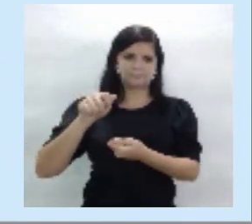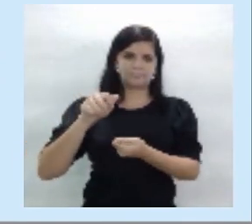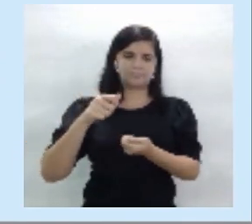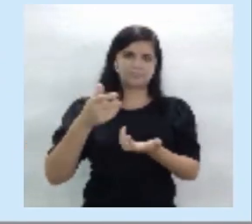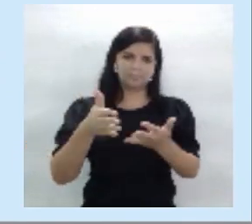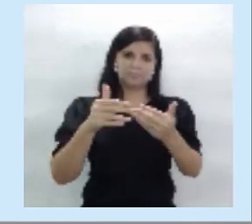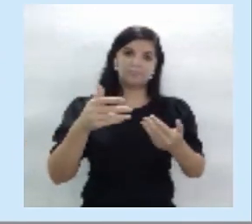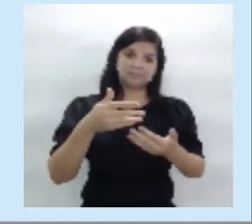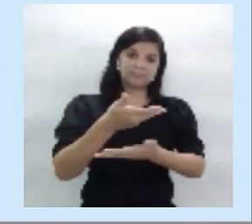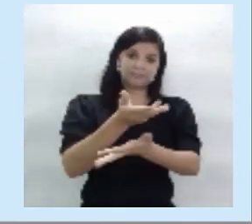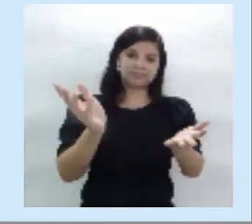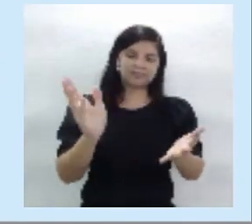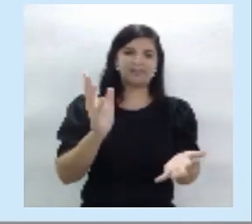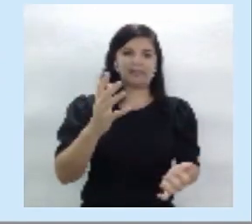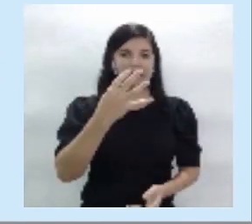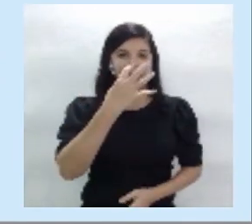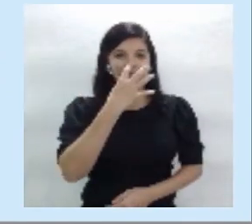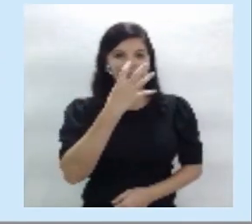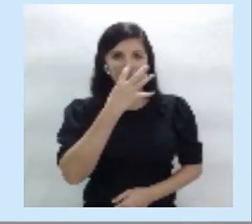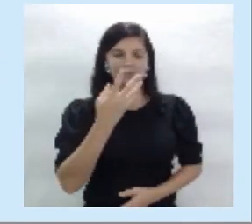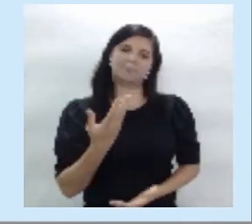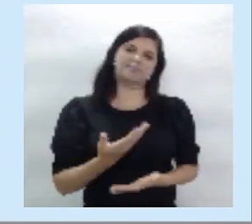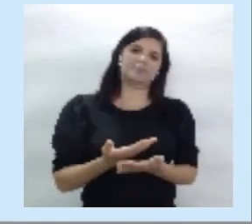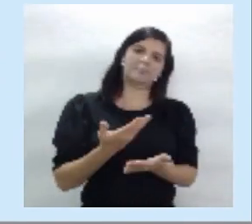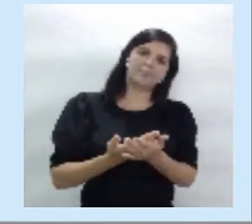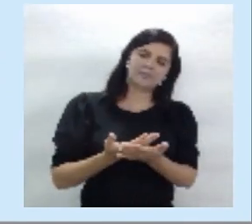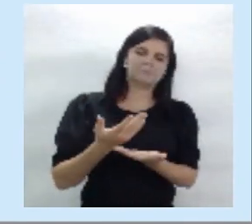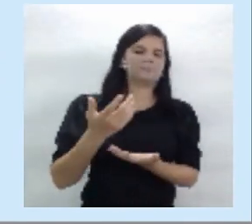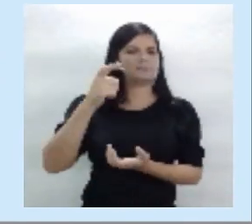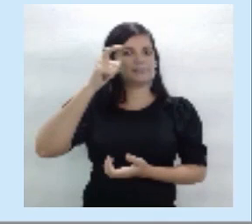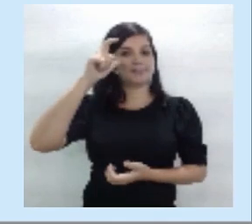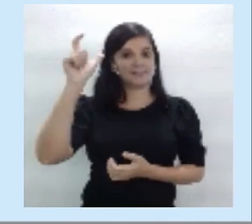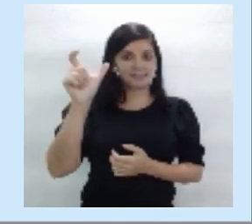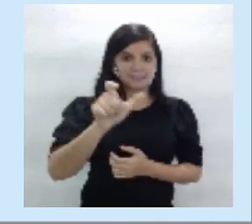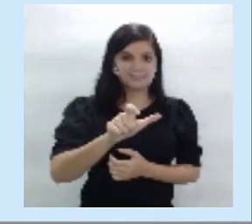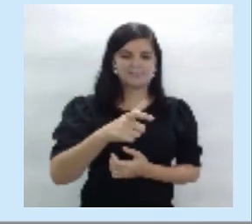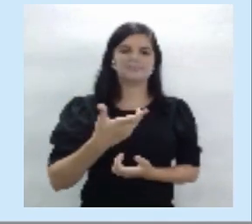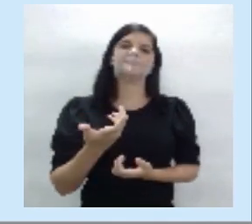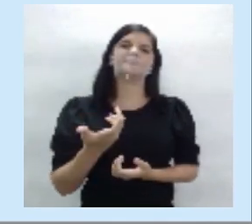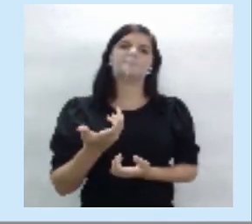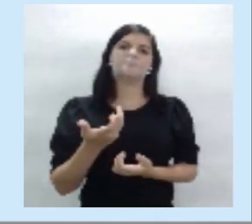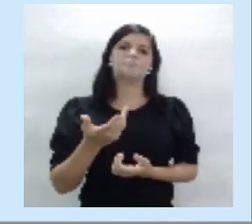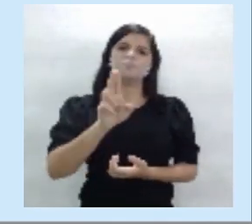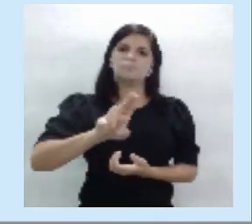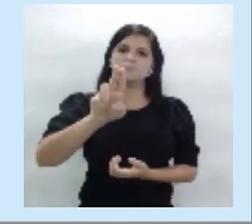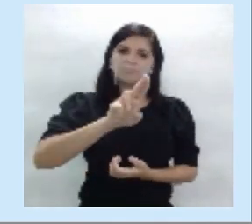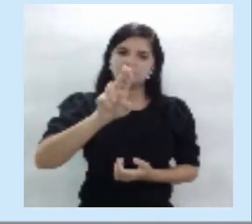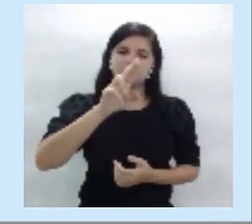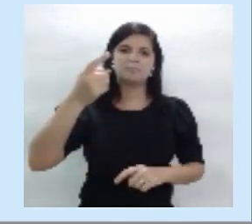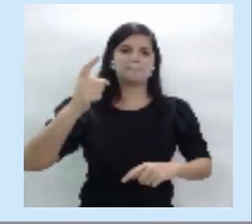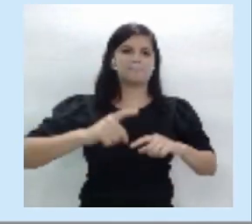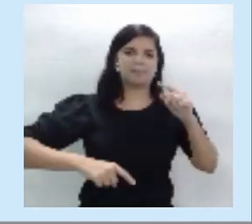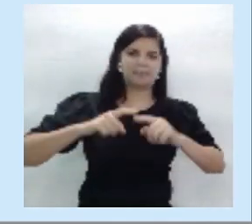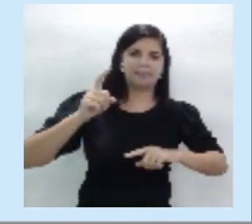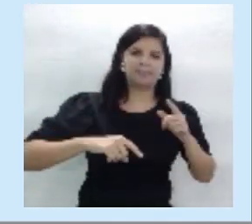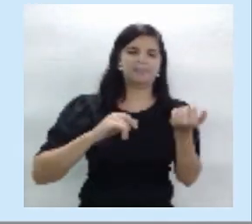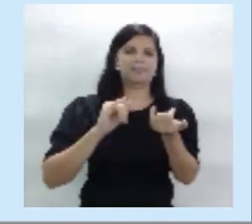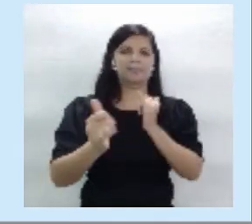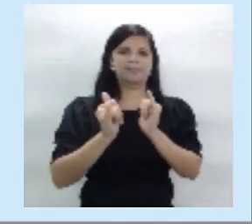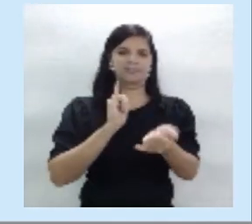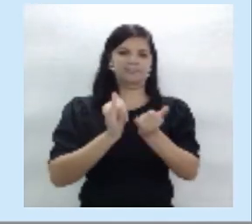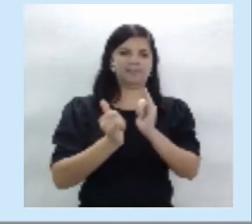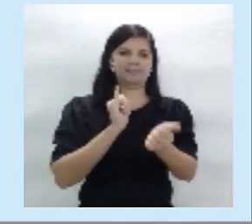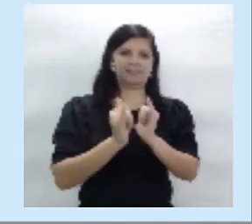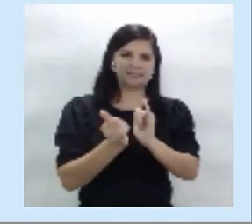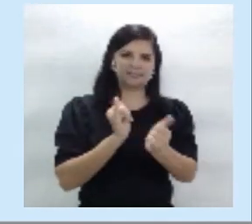prestem bastante atenção na aula, tá? A aula está bem interessante. Tá? Então, usem os recursos digitais disponíveis,